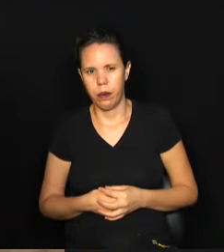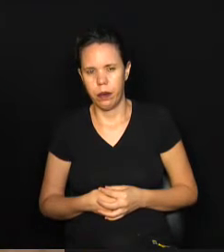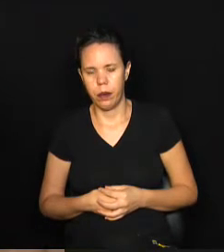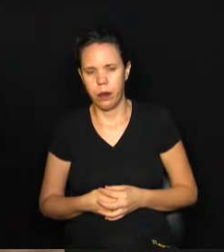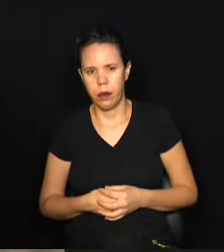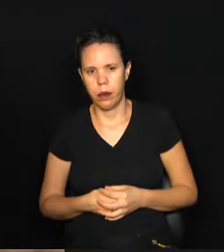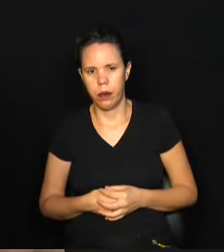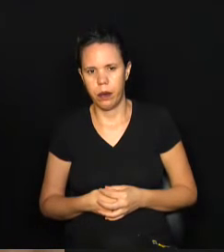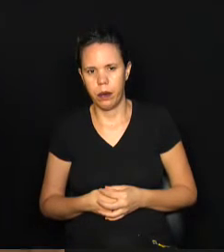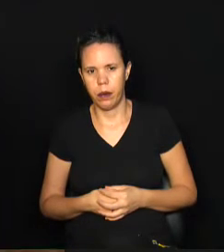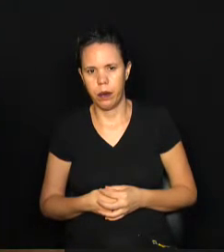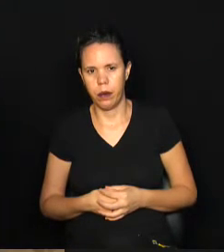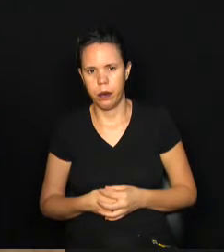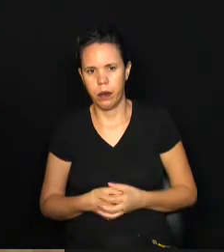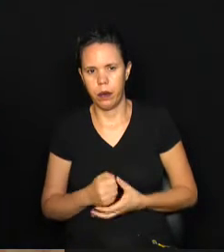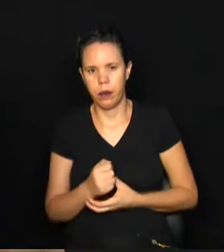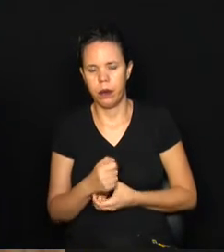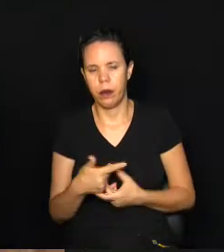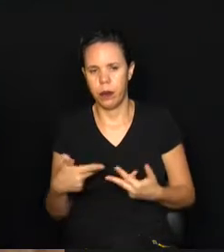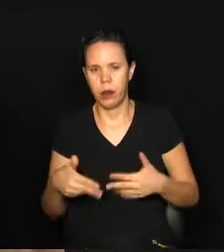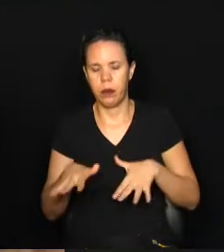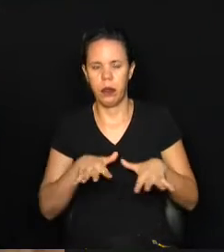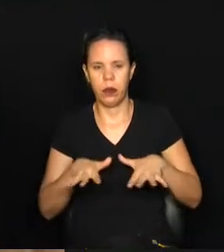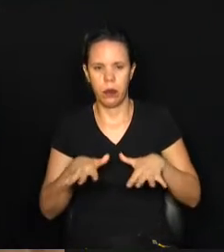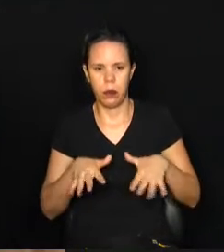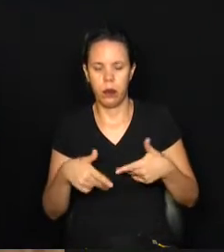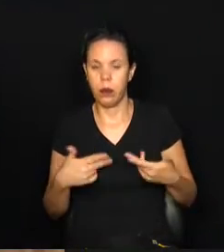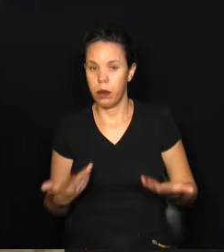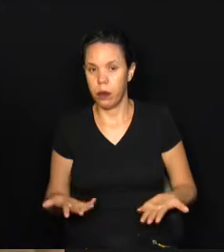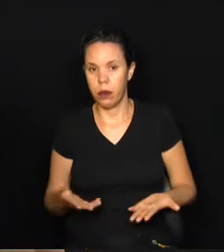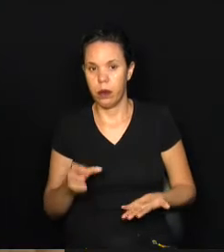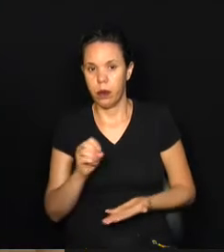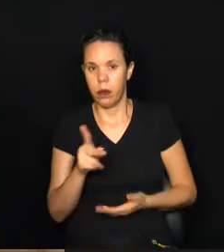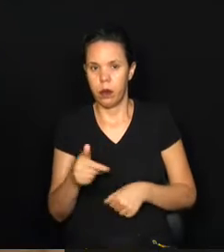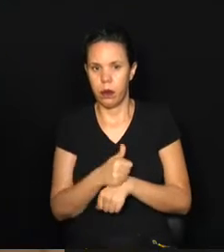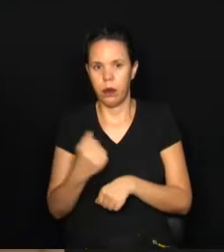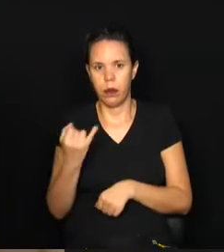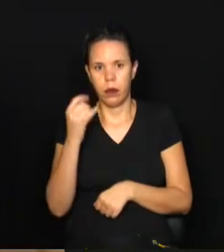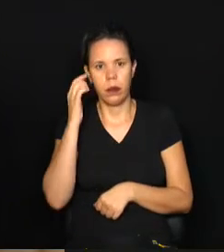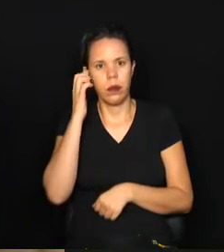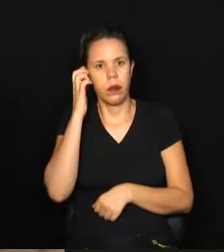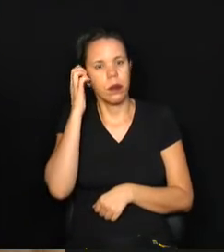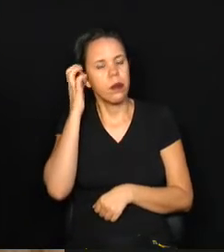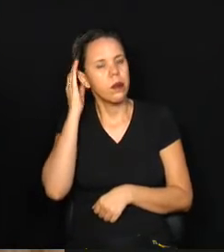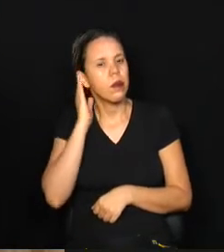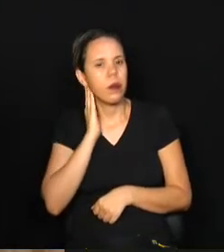atividade das pessoas, né? Então, a optometria é muito importante.